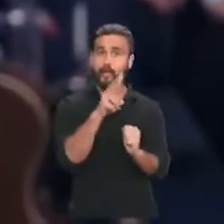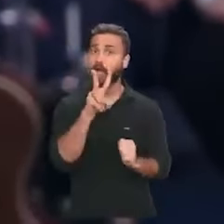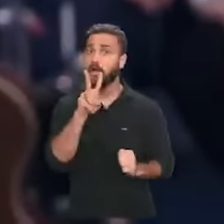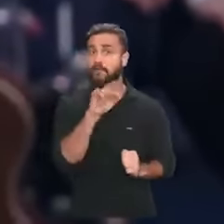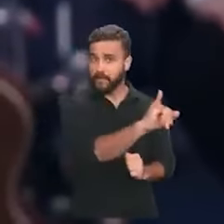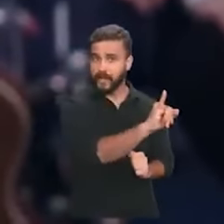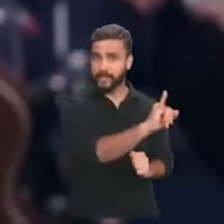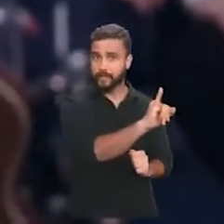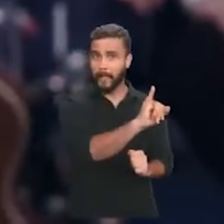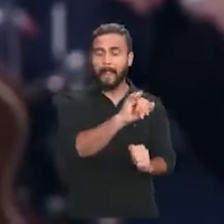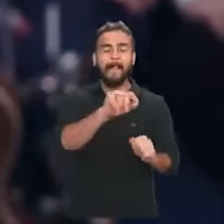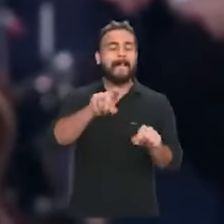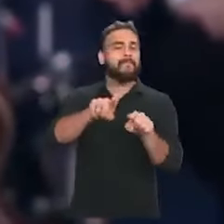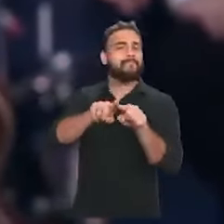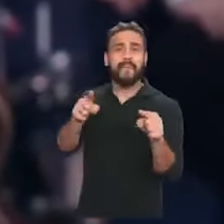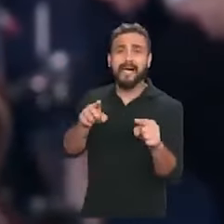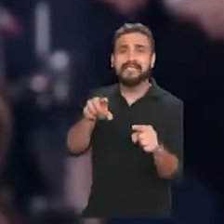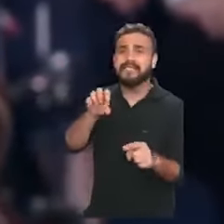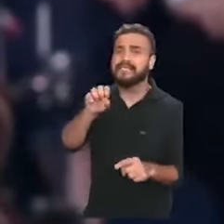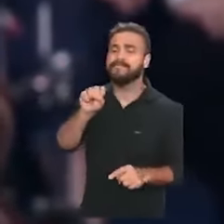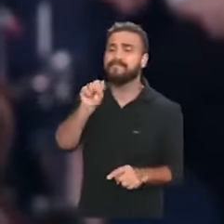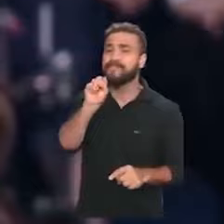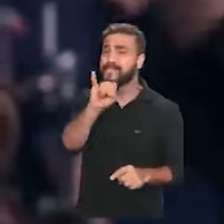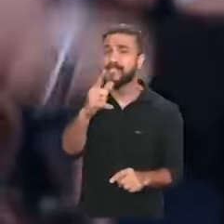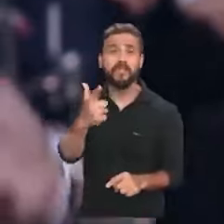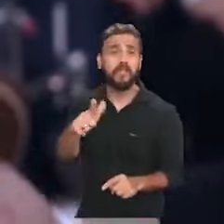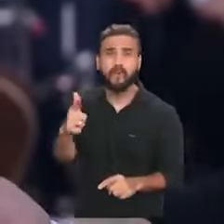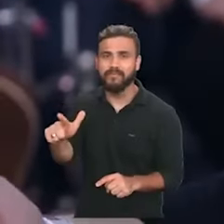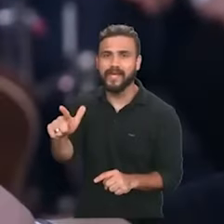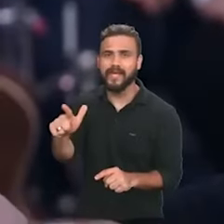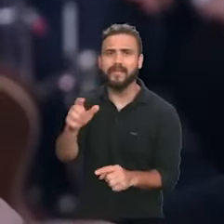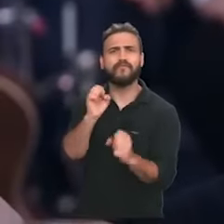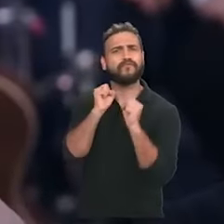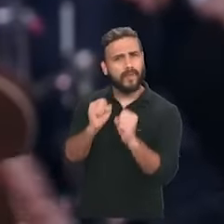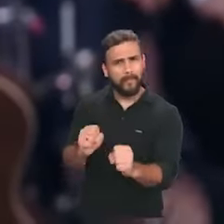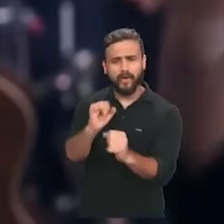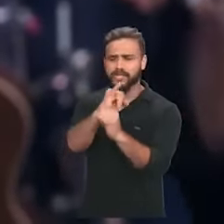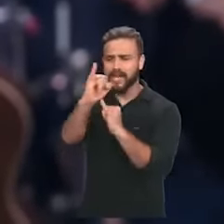E aí a pessoa quer realmente descer as águas